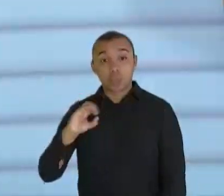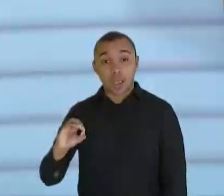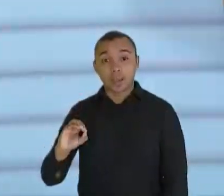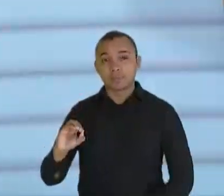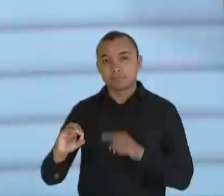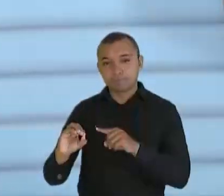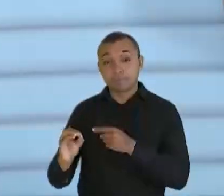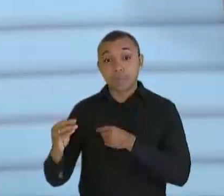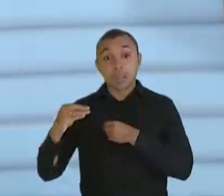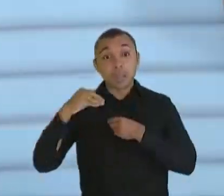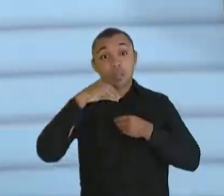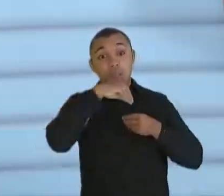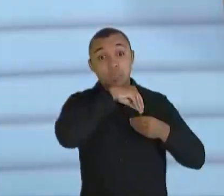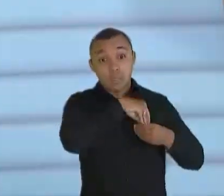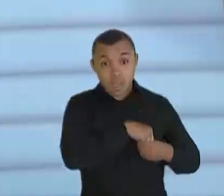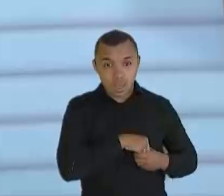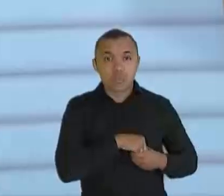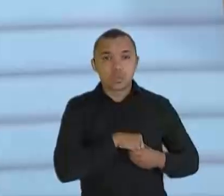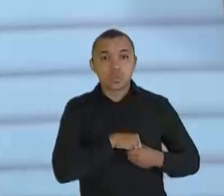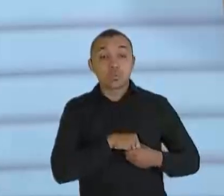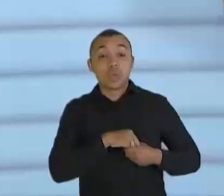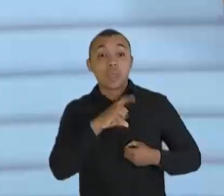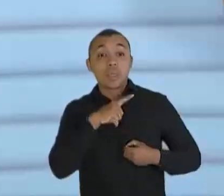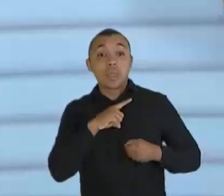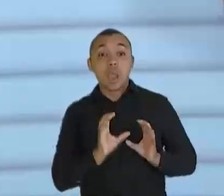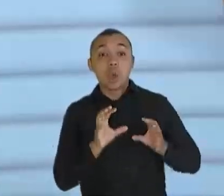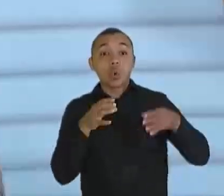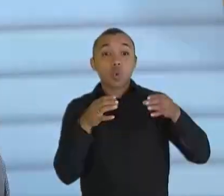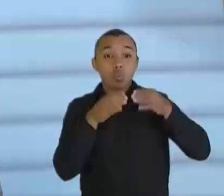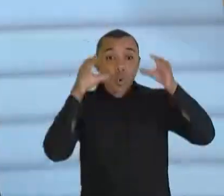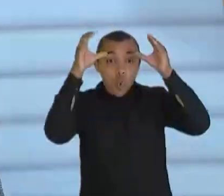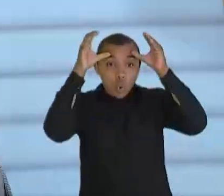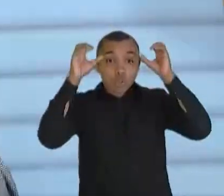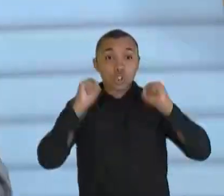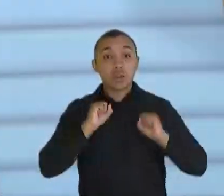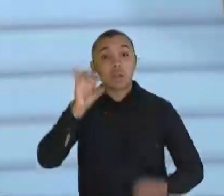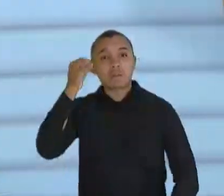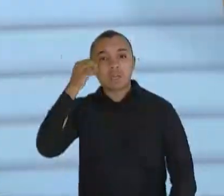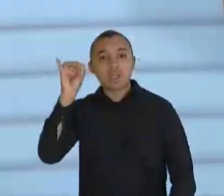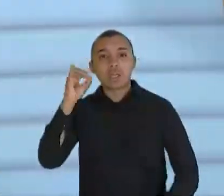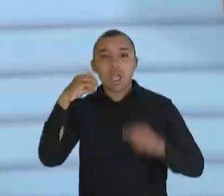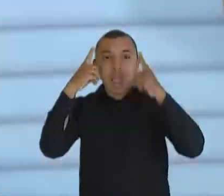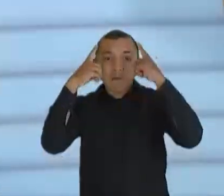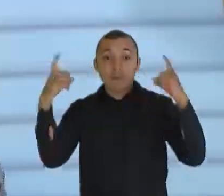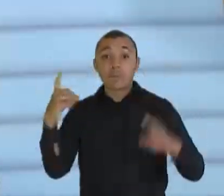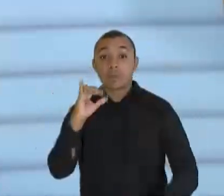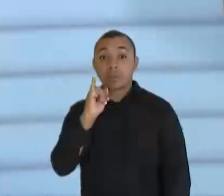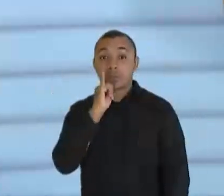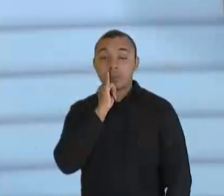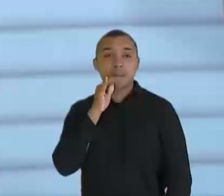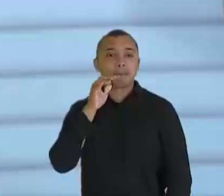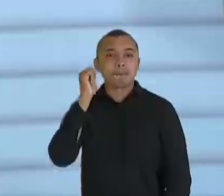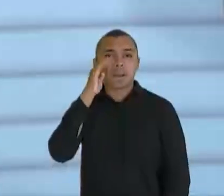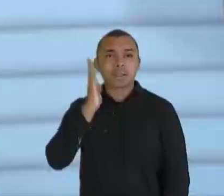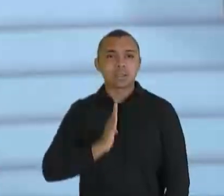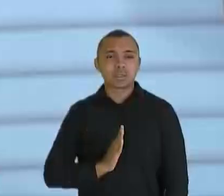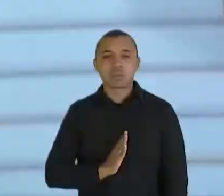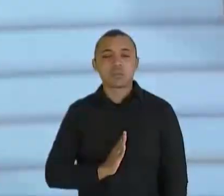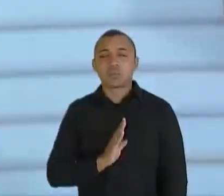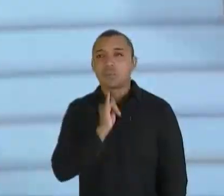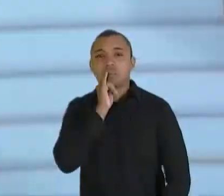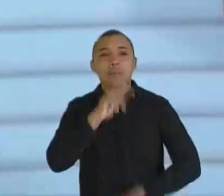Justiça mantém um Conselho Nacional de Prevenção ao Crime. Isso é muito importante. Veja, um país com indicadores tão baixos de